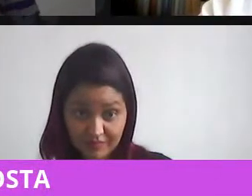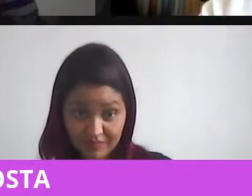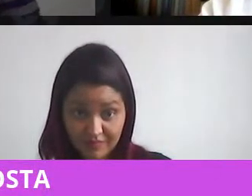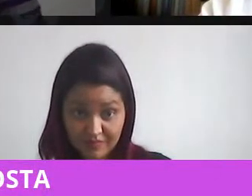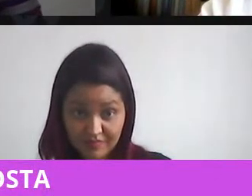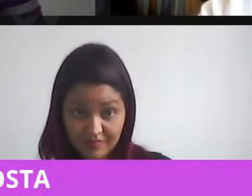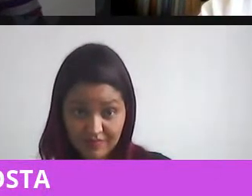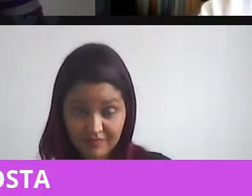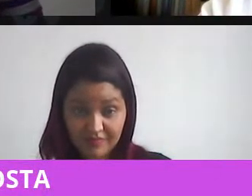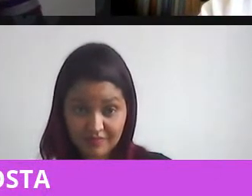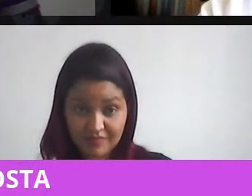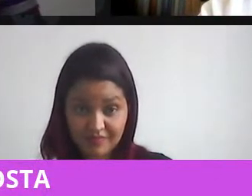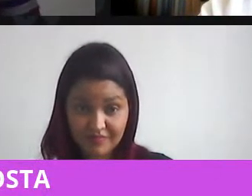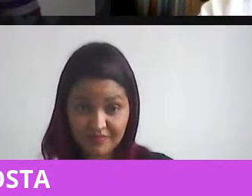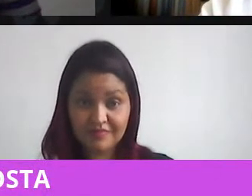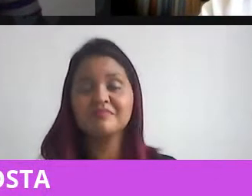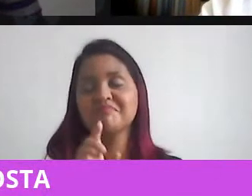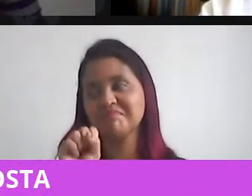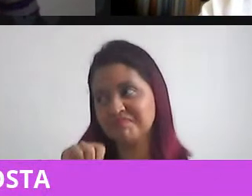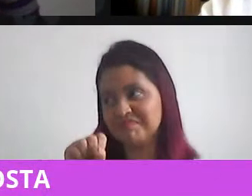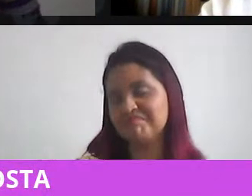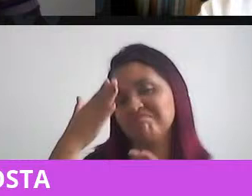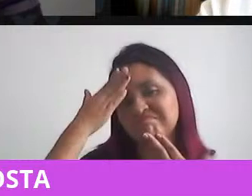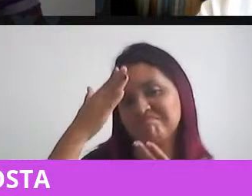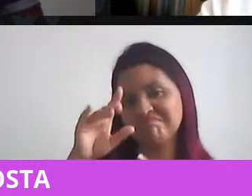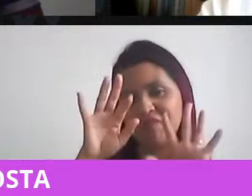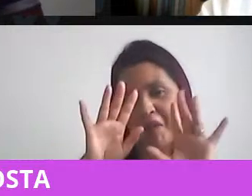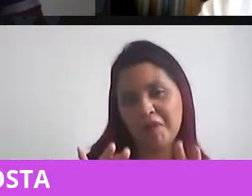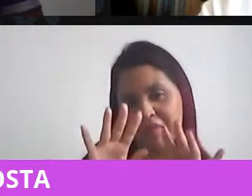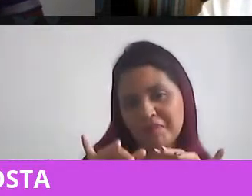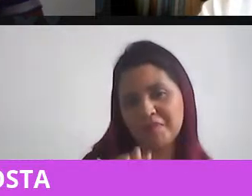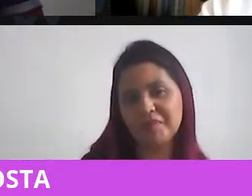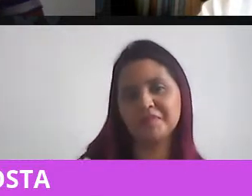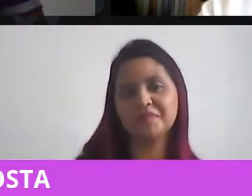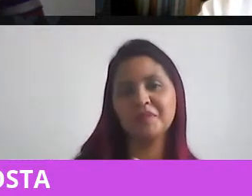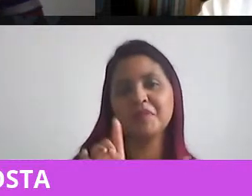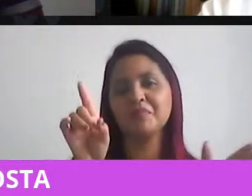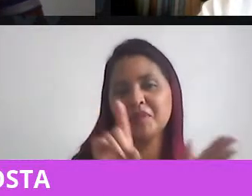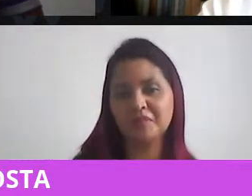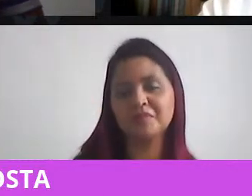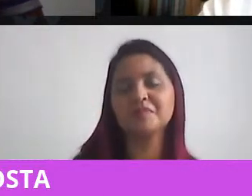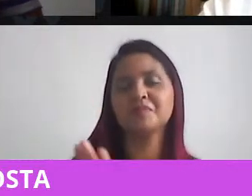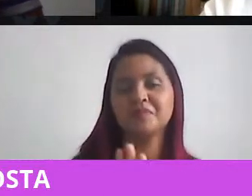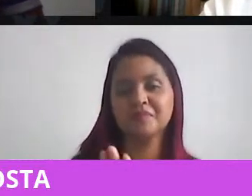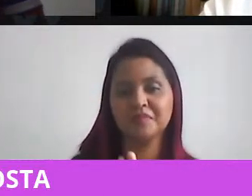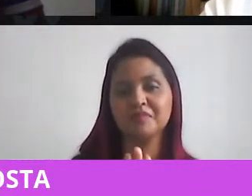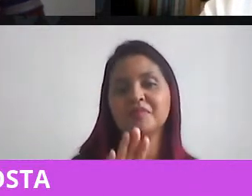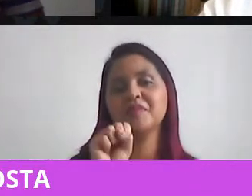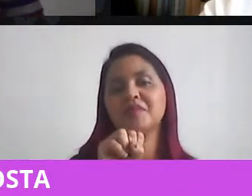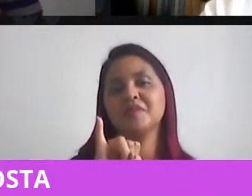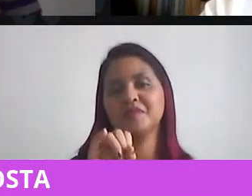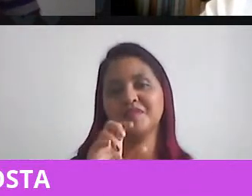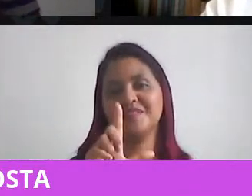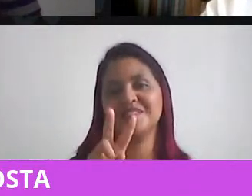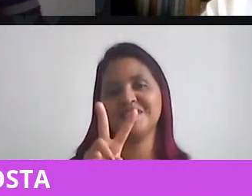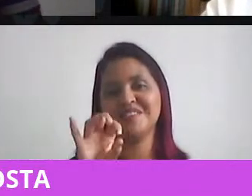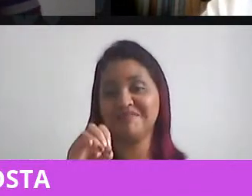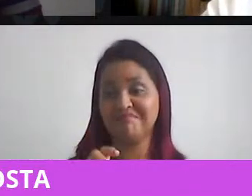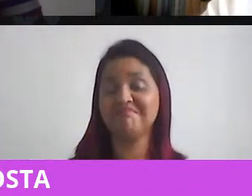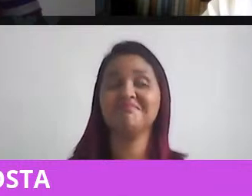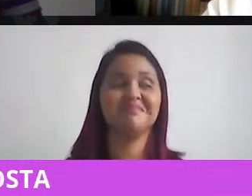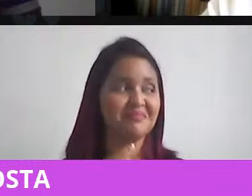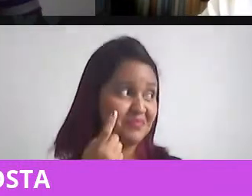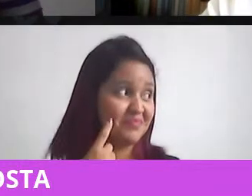Respondeu, sim. Inclusive, ele já está agradecendo aqui no chat. Tem mais uma pergunta do Silvio. Do Silvio, estou vendo aqui,